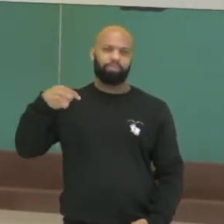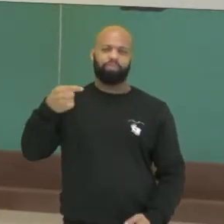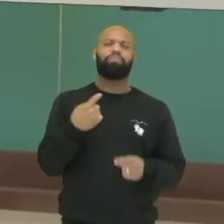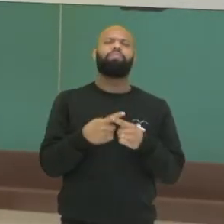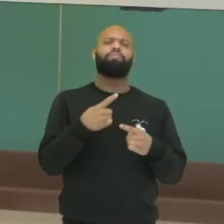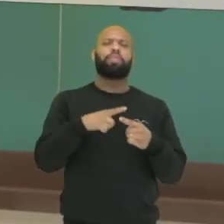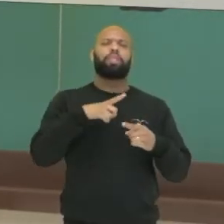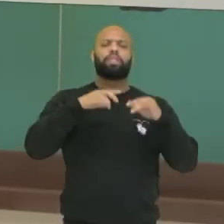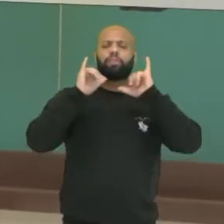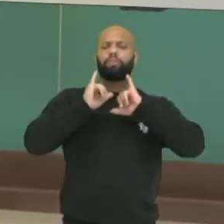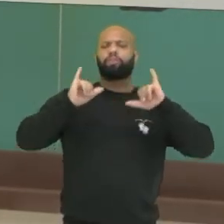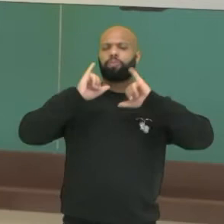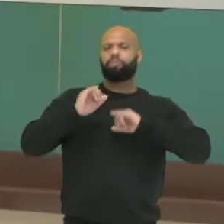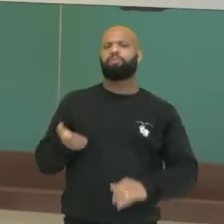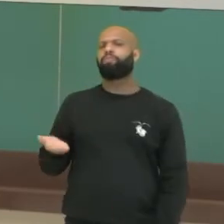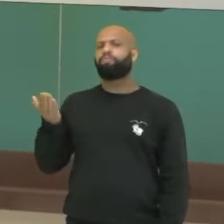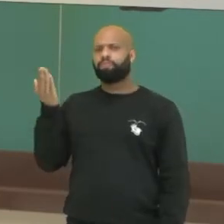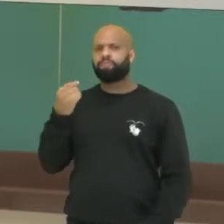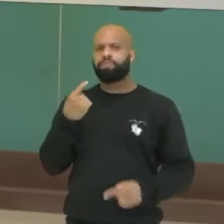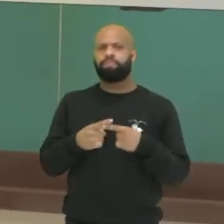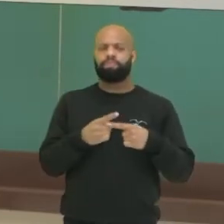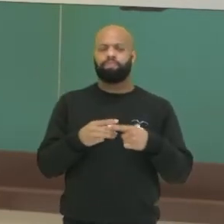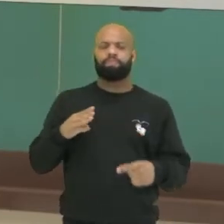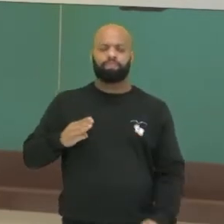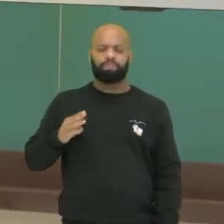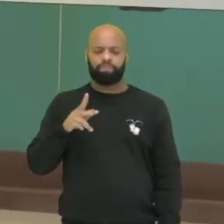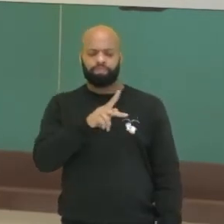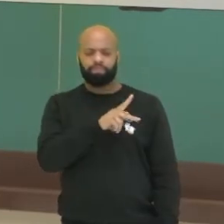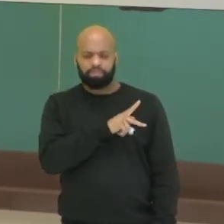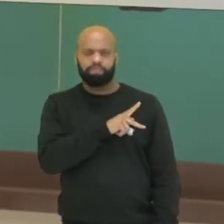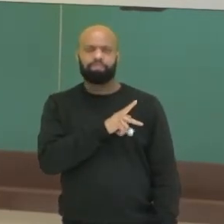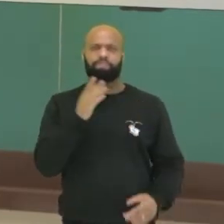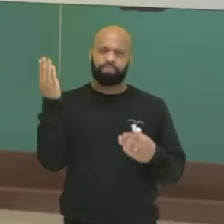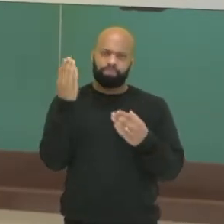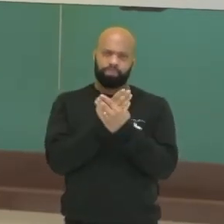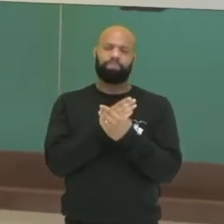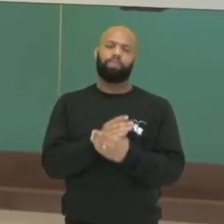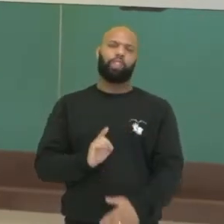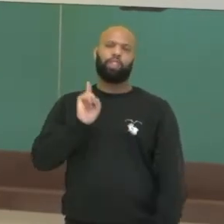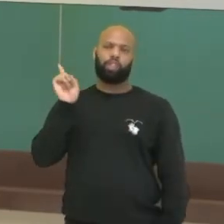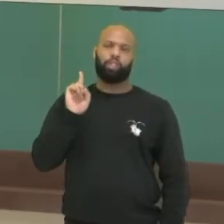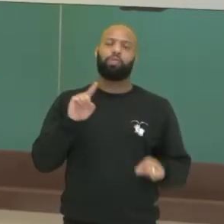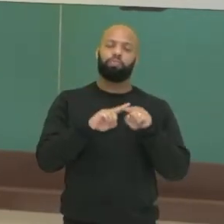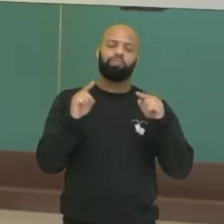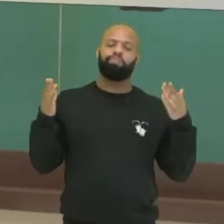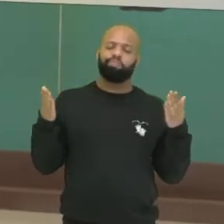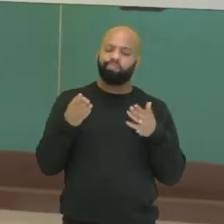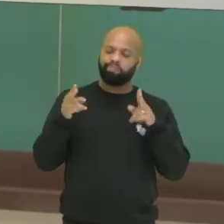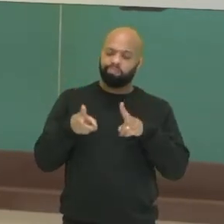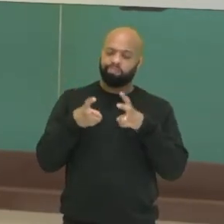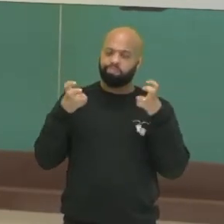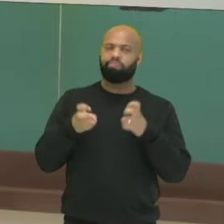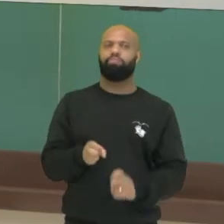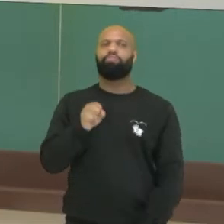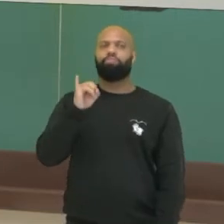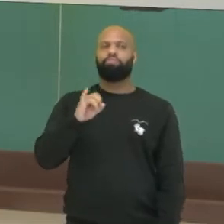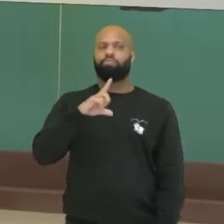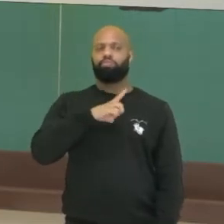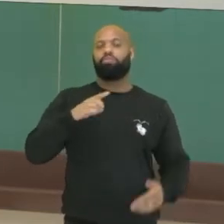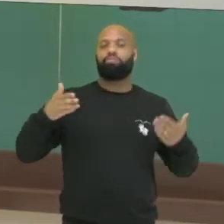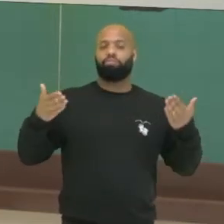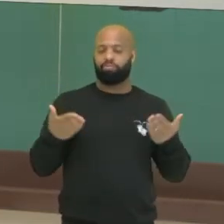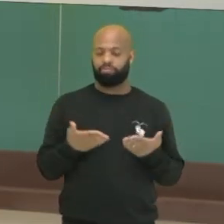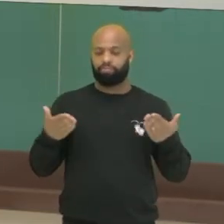daquela propaganda, então o Ministério Público ter entrado com a abusividade dela, né? Mas aqui vamos observar, se fosse hoje, nos